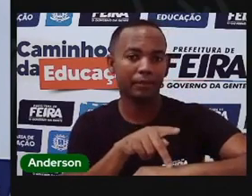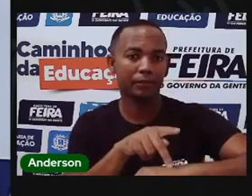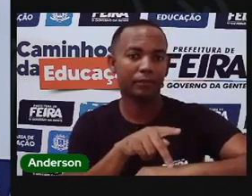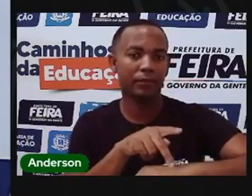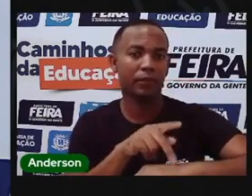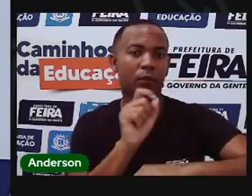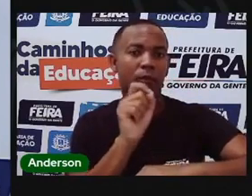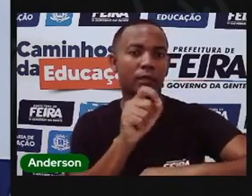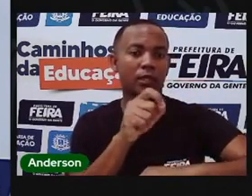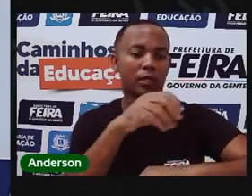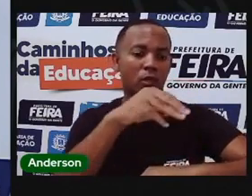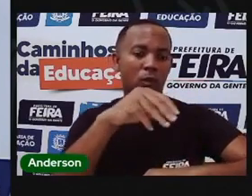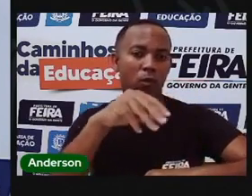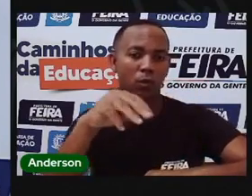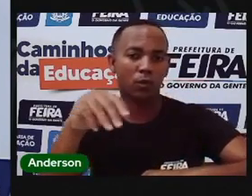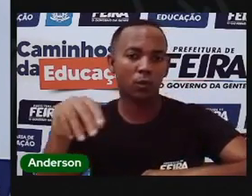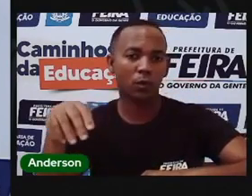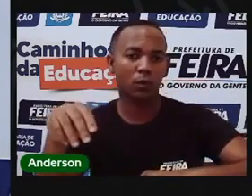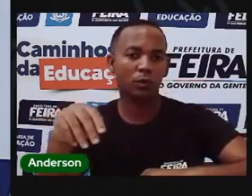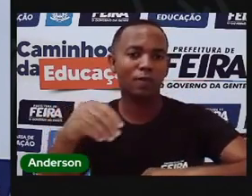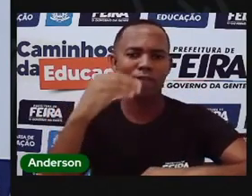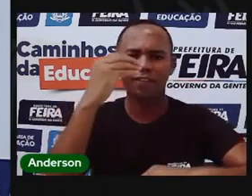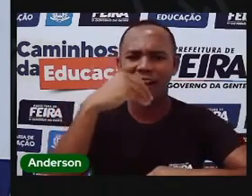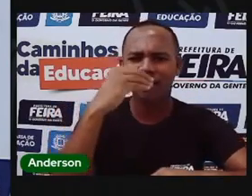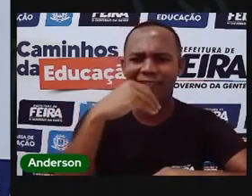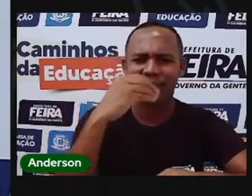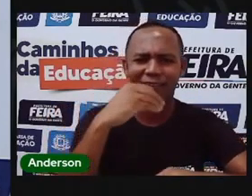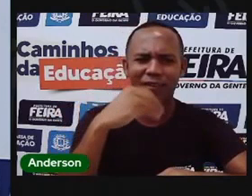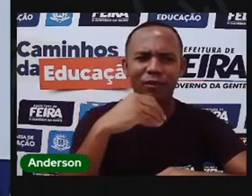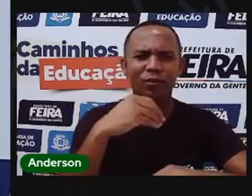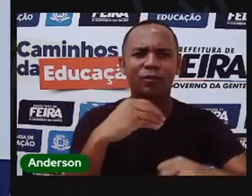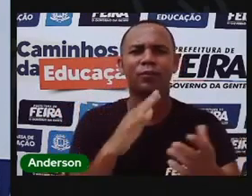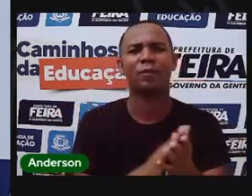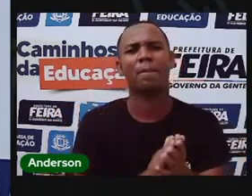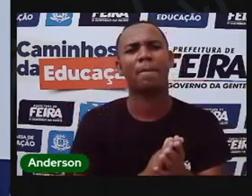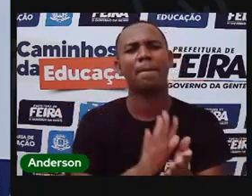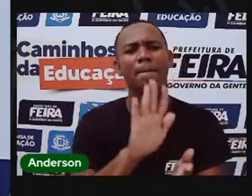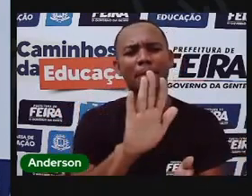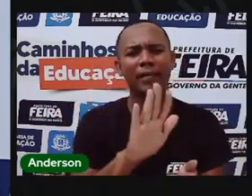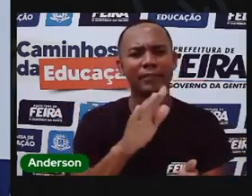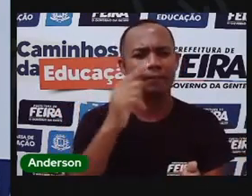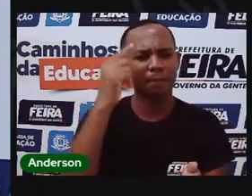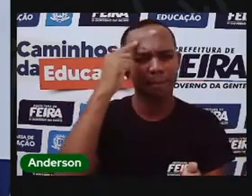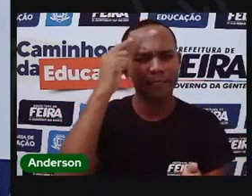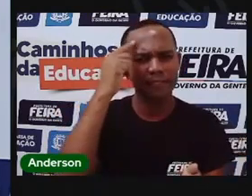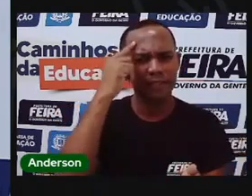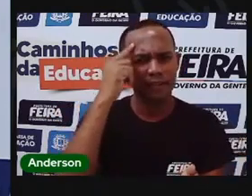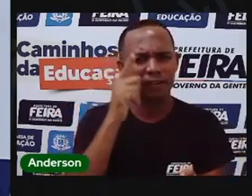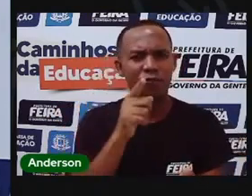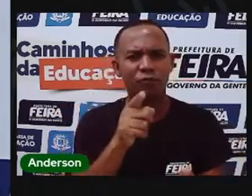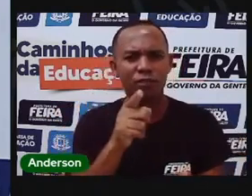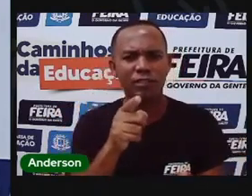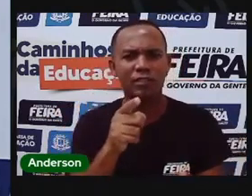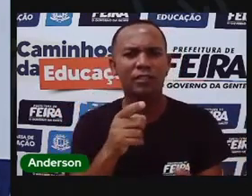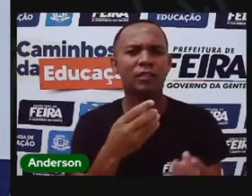solo arenoso, que é um solo pobre em nutrientes. Por quê? Bom, vamos pensar em vocês. Quando a gente não se alimenta